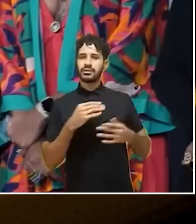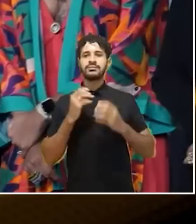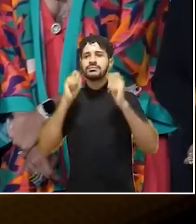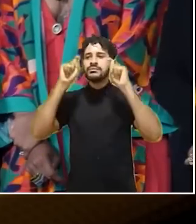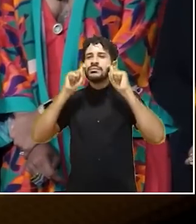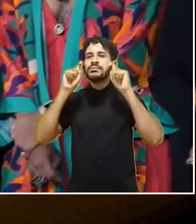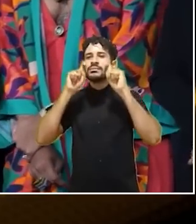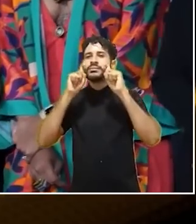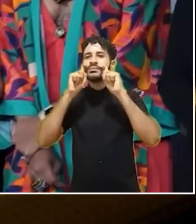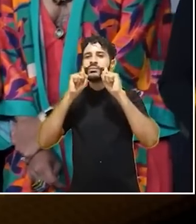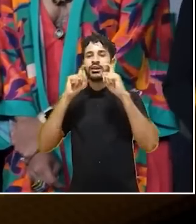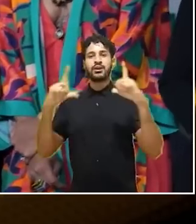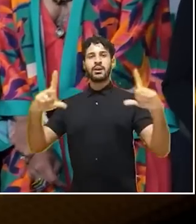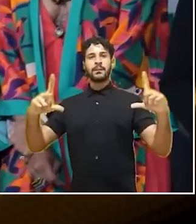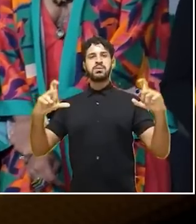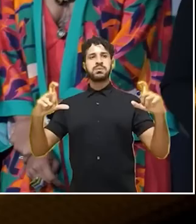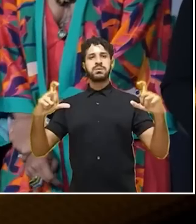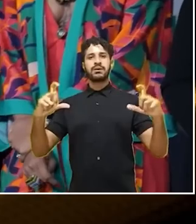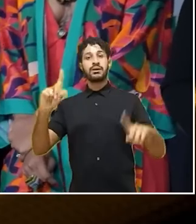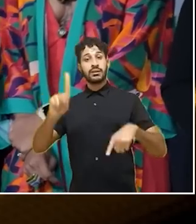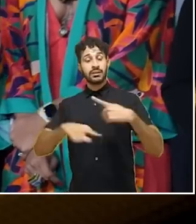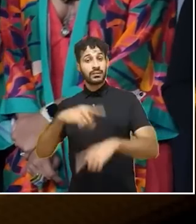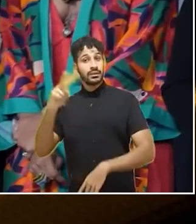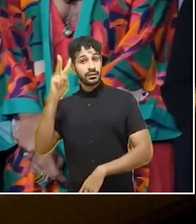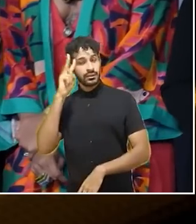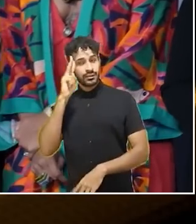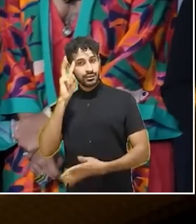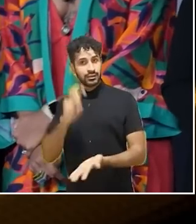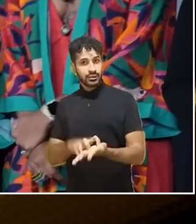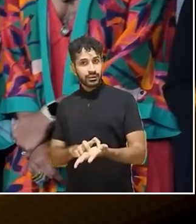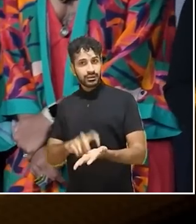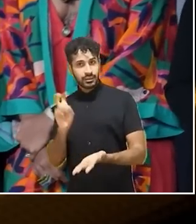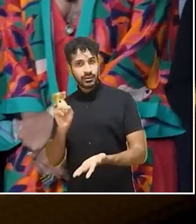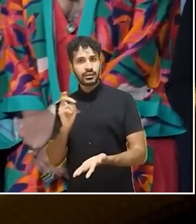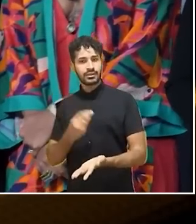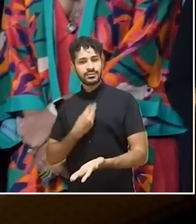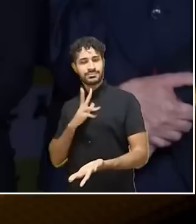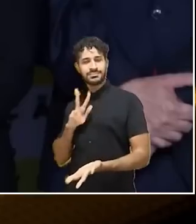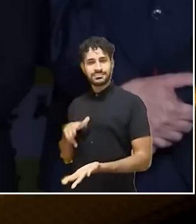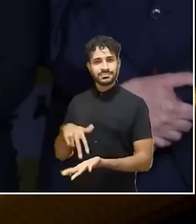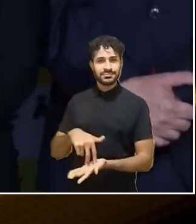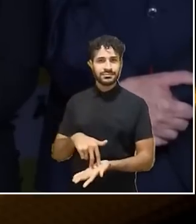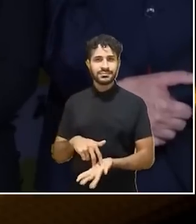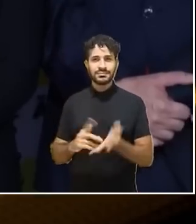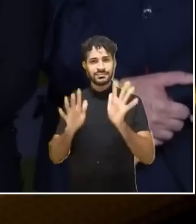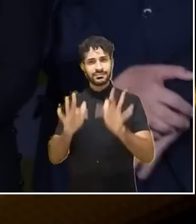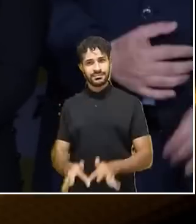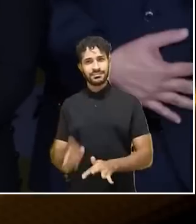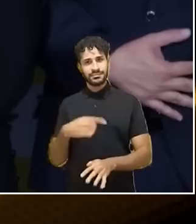decidir esse espetáculo é o espetáculo da subserviência né avassalagem